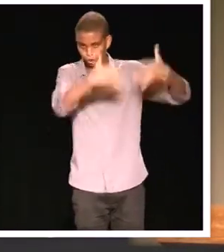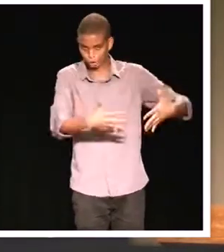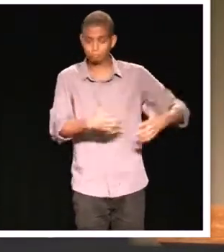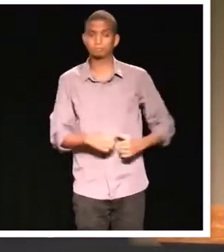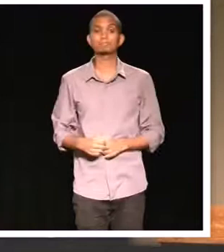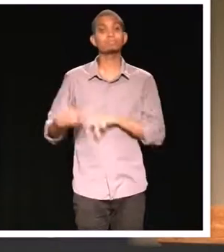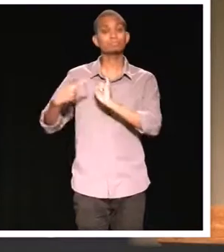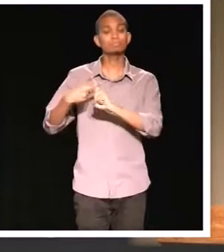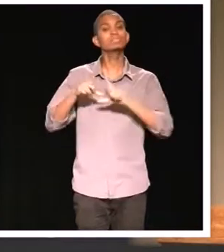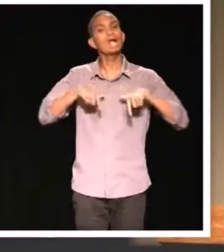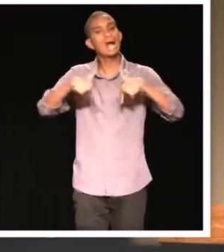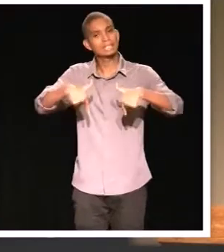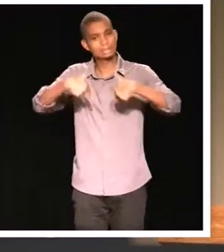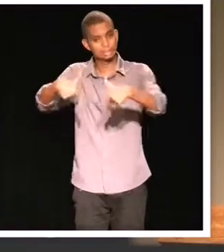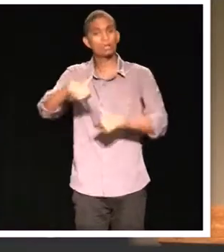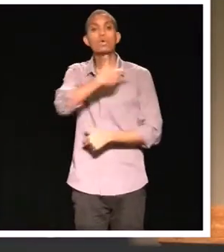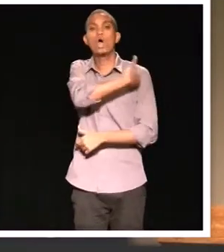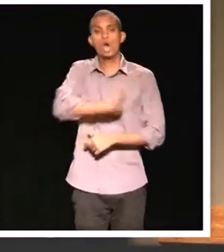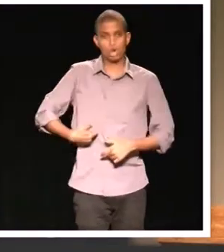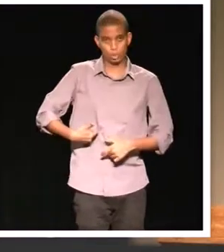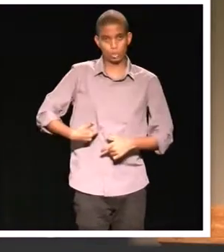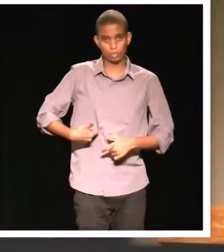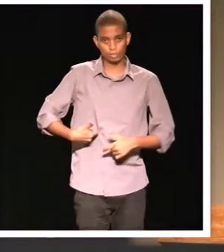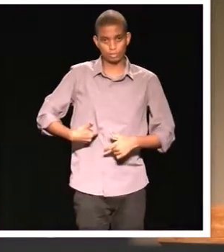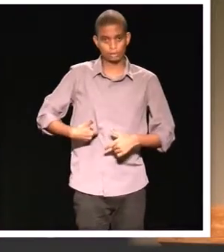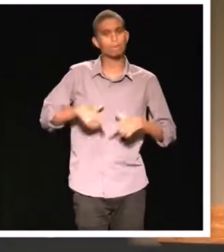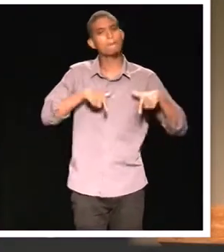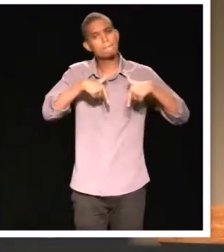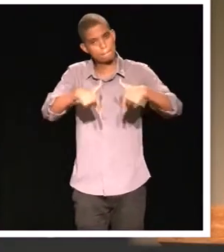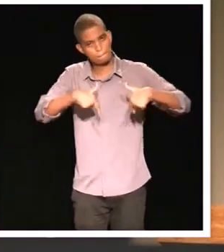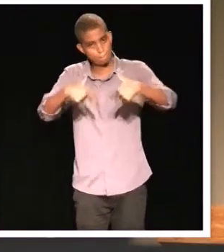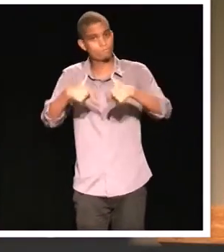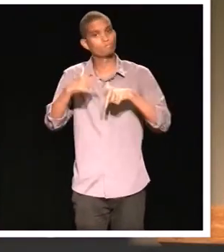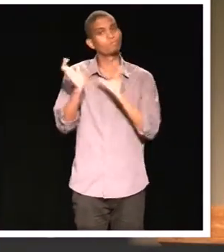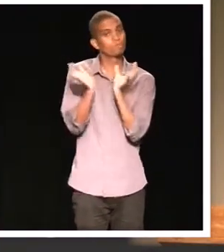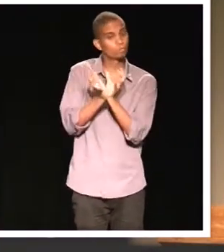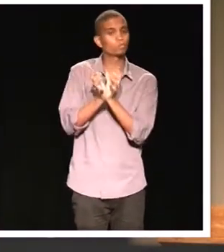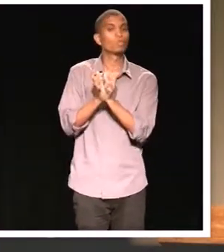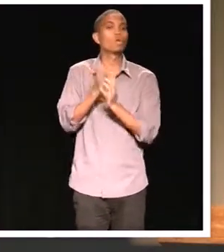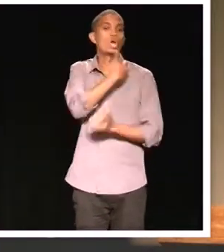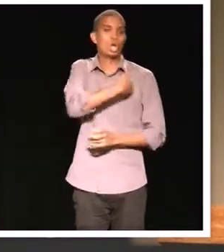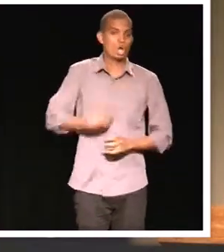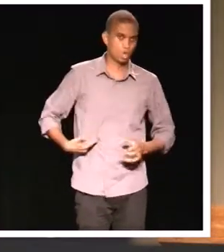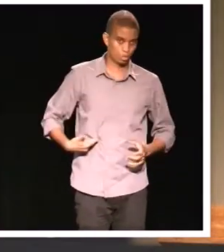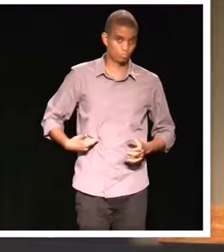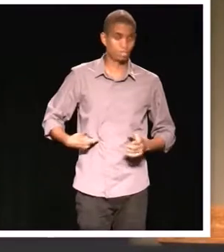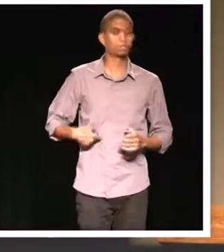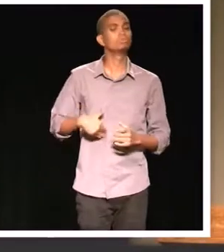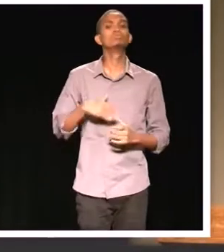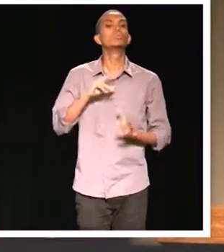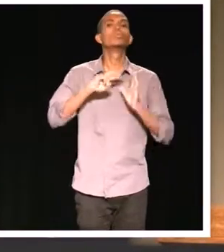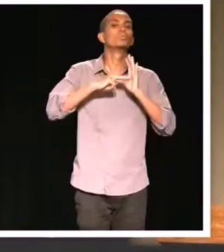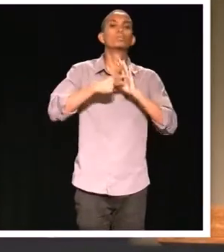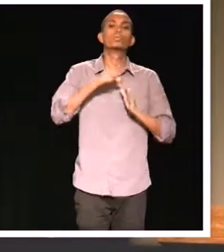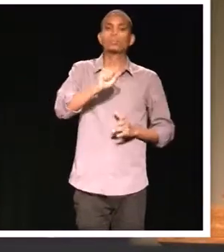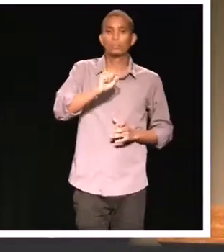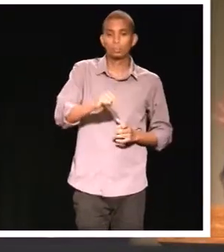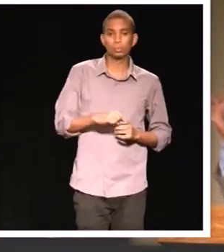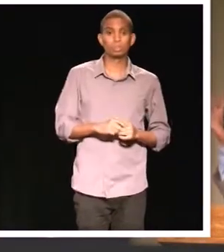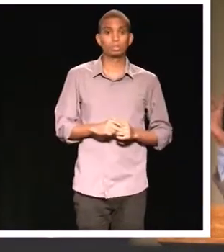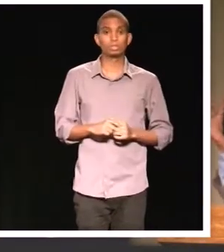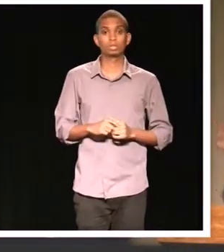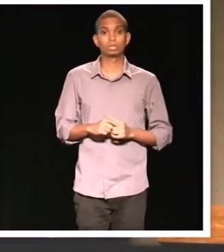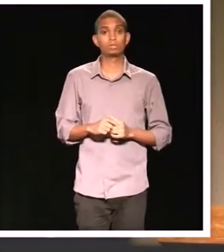ações governamentais, atos dos governos específicos, seja, nesse momento, o governo